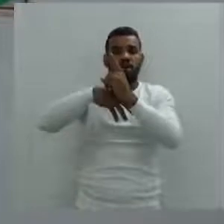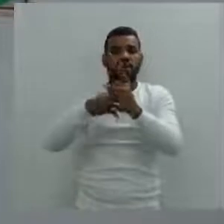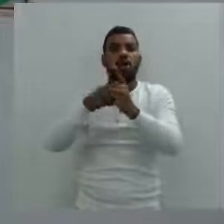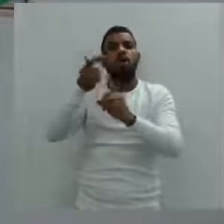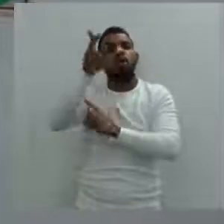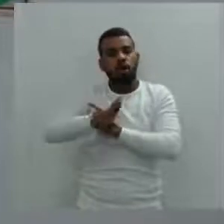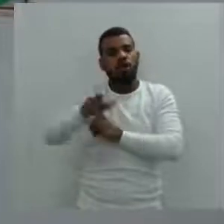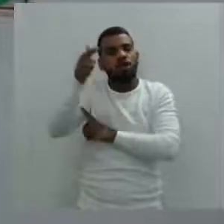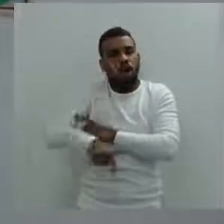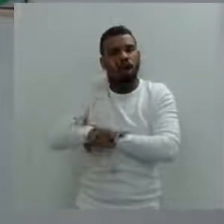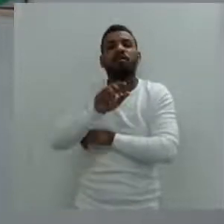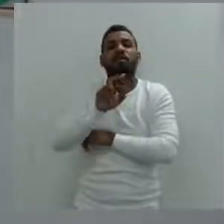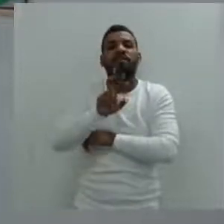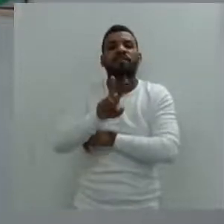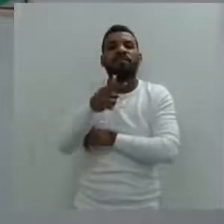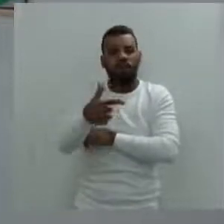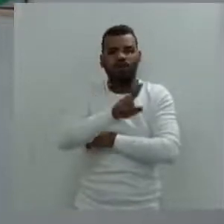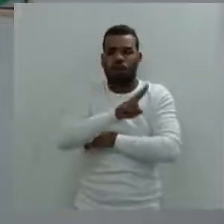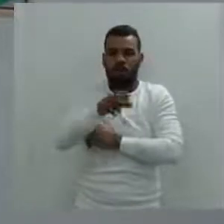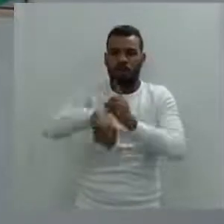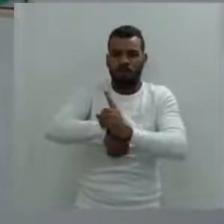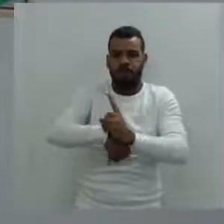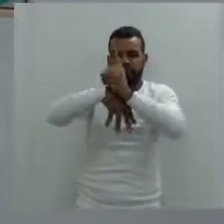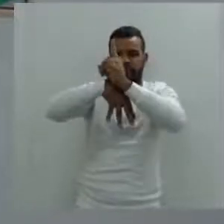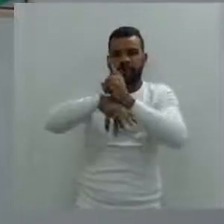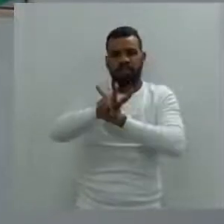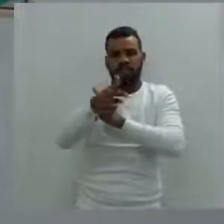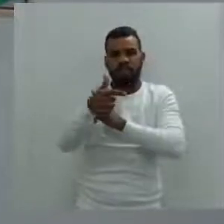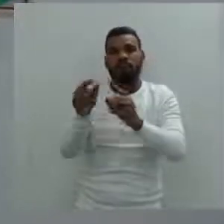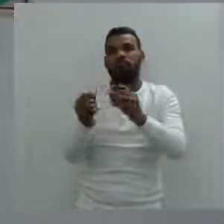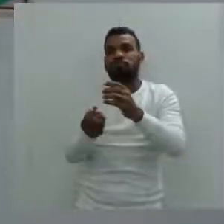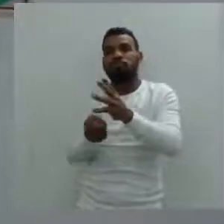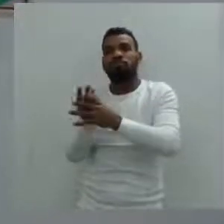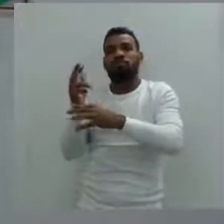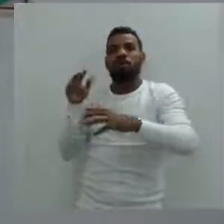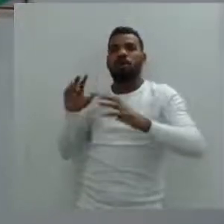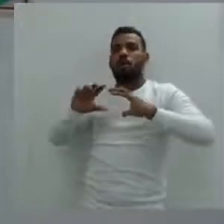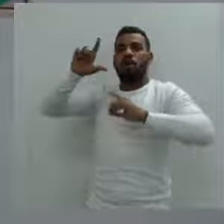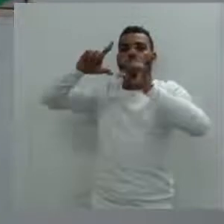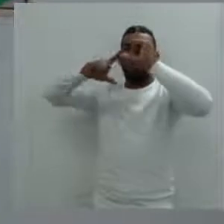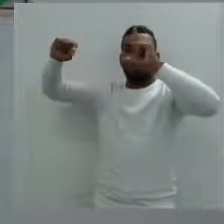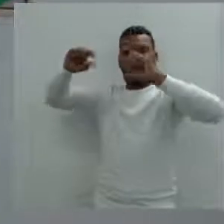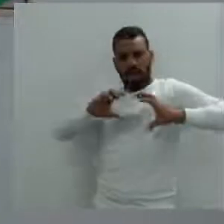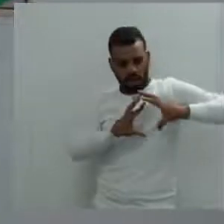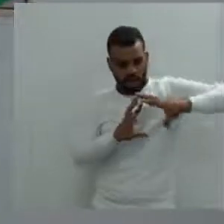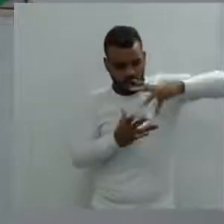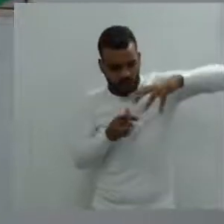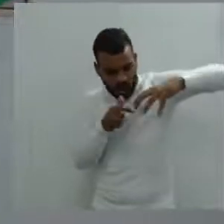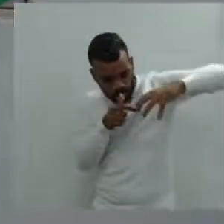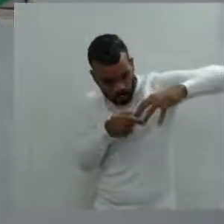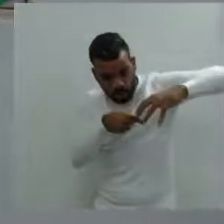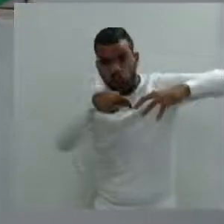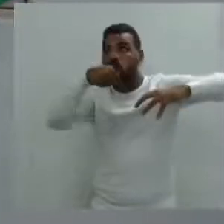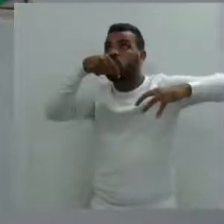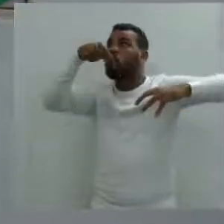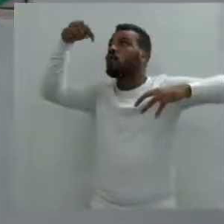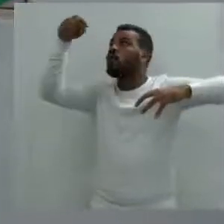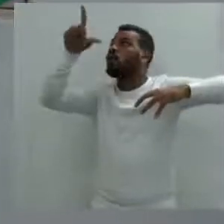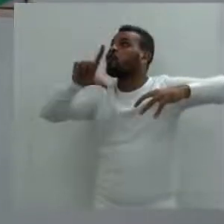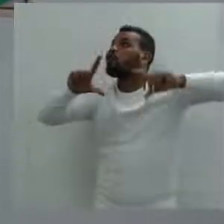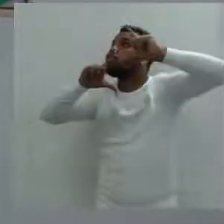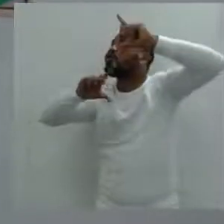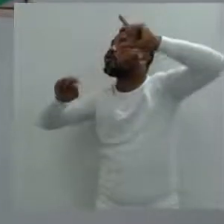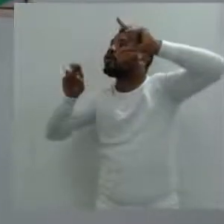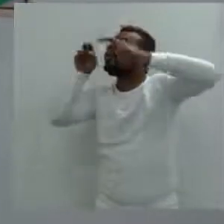nem a guerra, por mais triste que ela seja, ela terá consequência de novas grandes tecnologias. Por exemplo, a